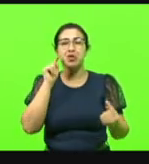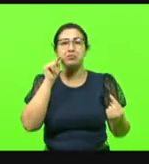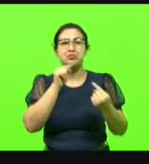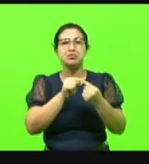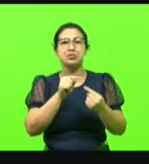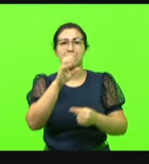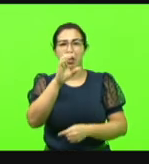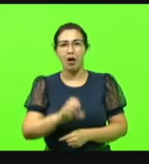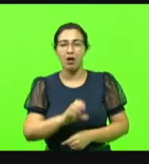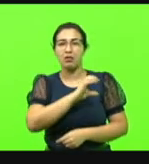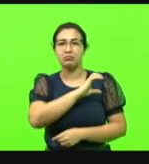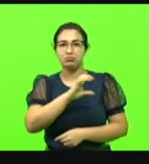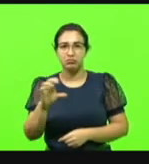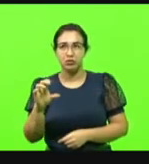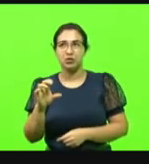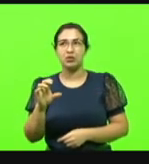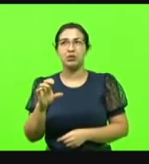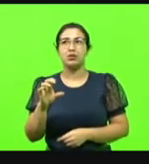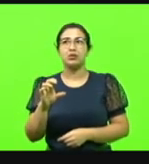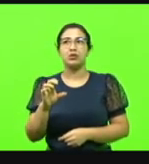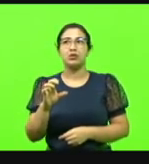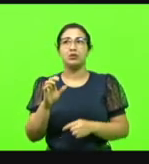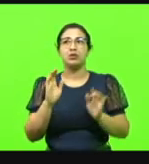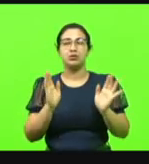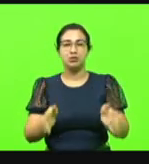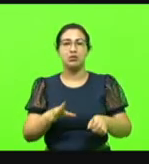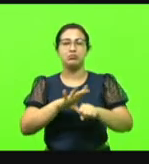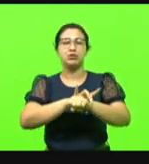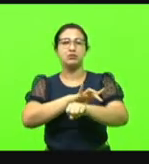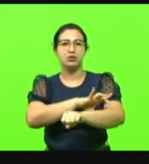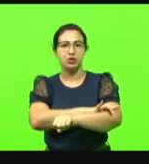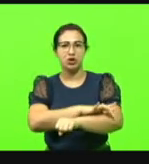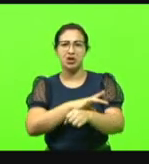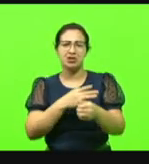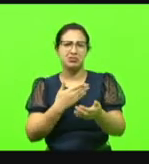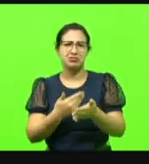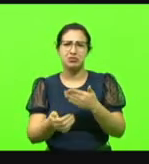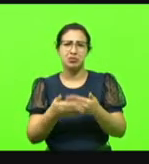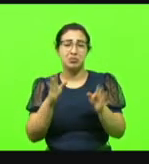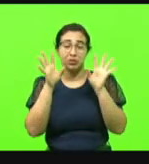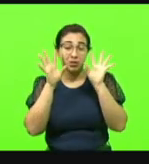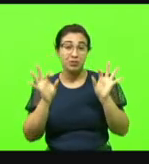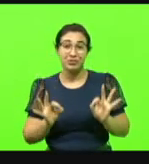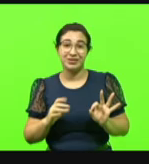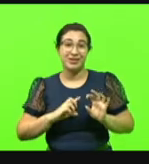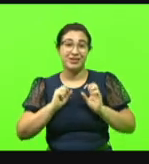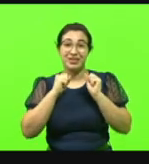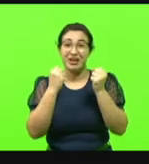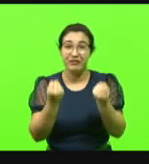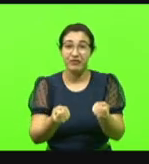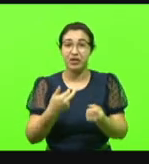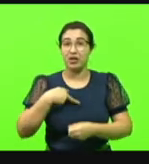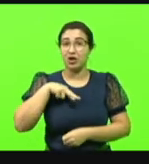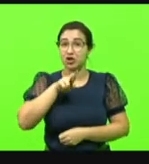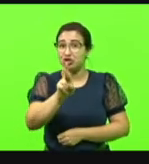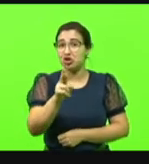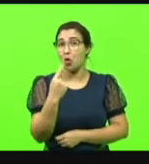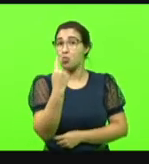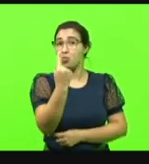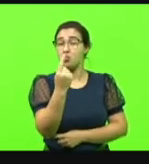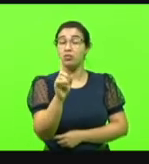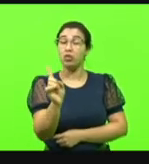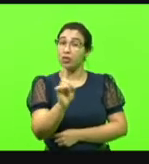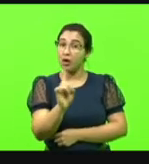católicas, como disse, evangélicas, seja lá, eu não estou aqui defendendo uma